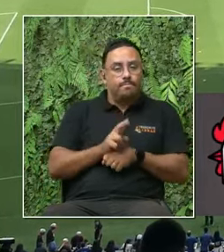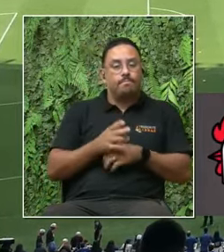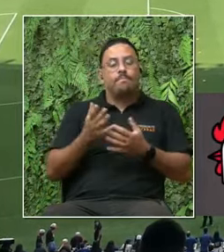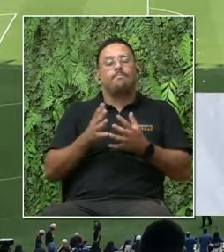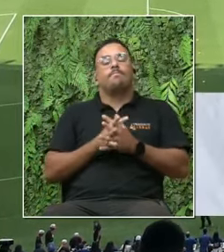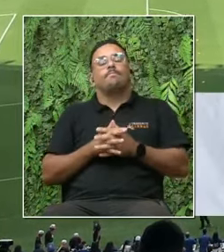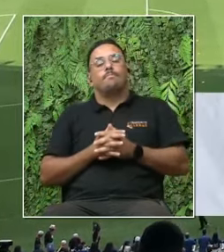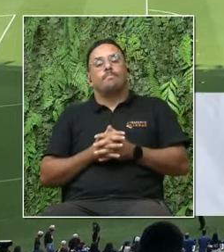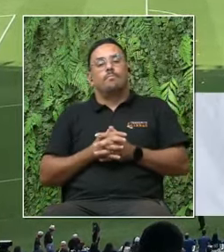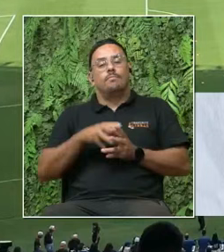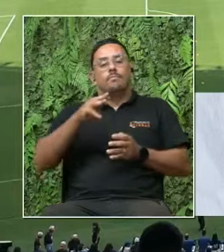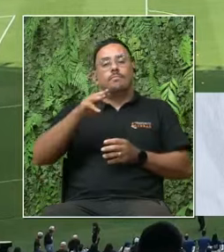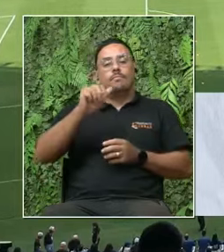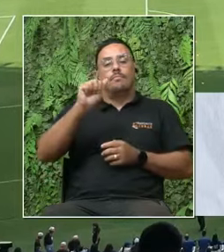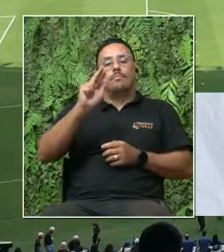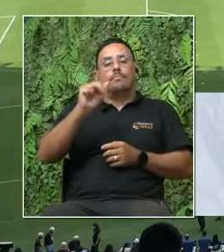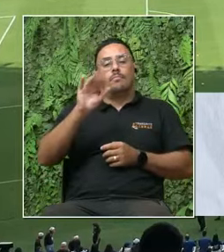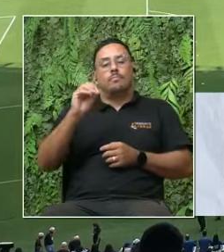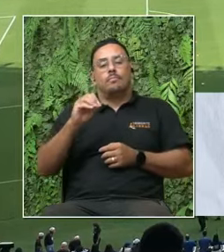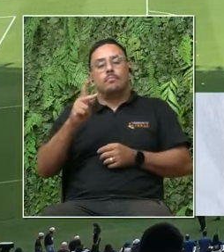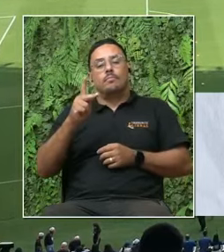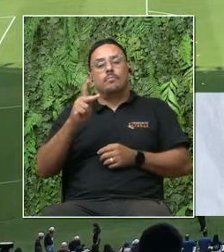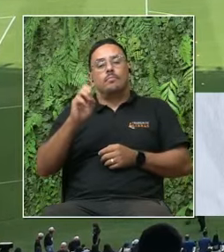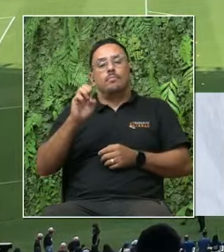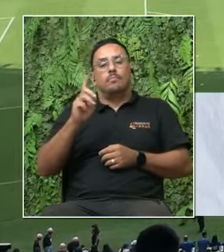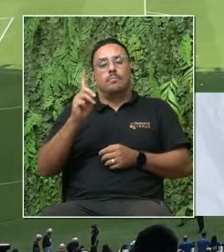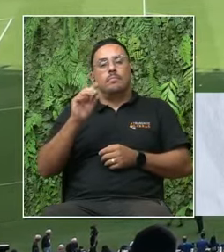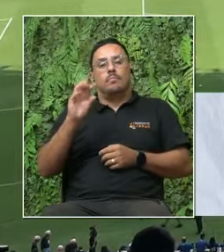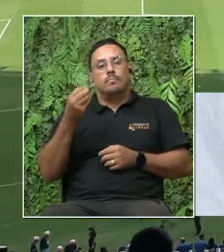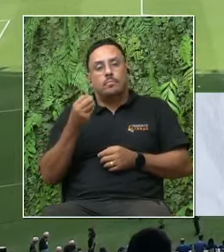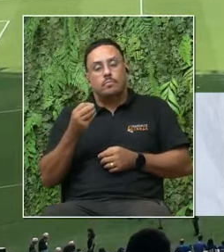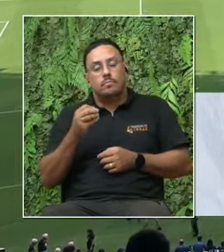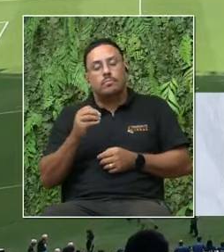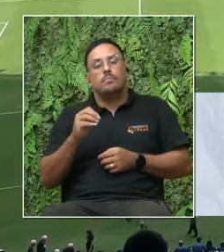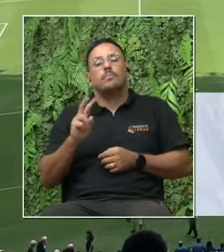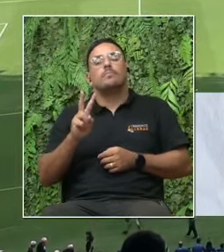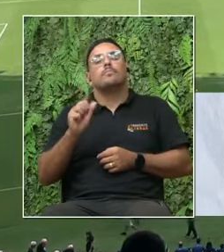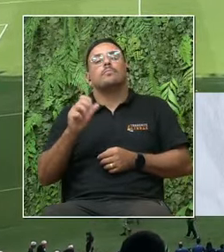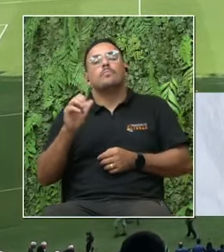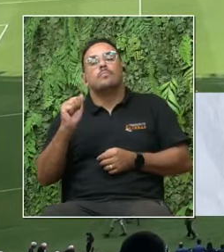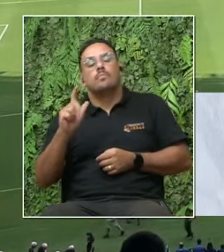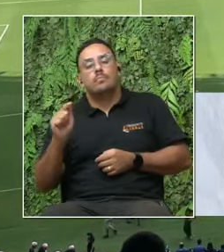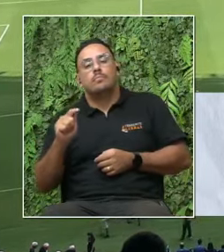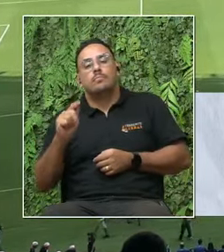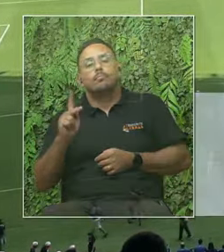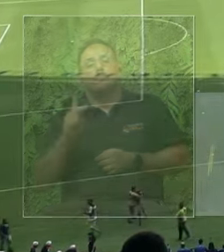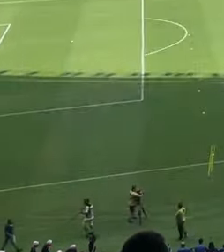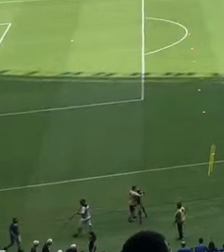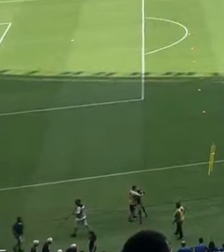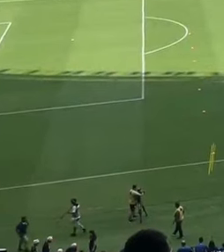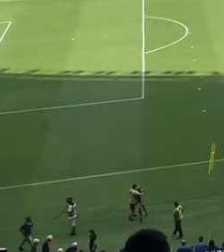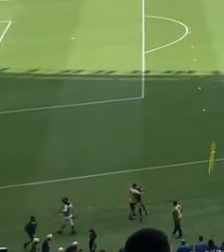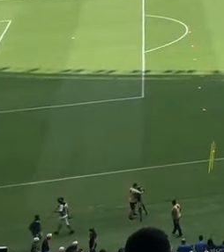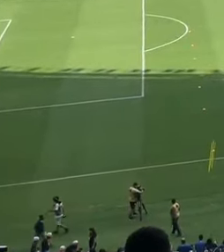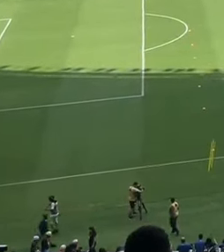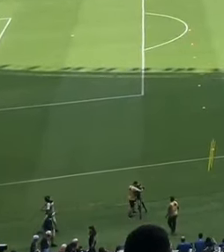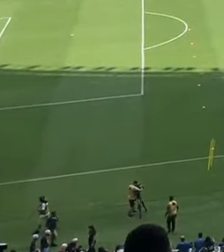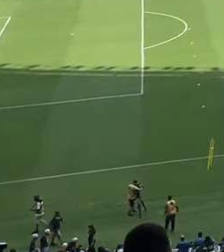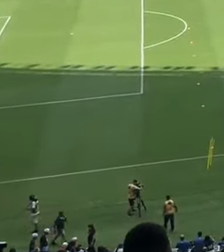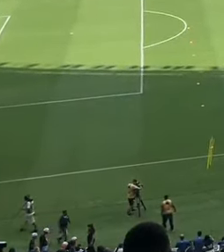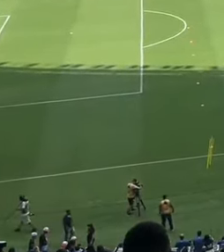e Mariano Pedrinho Vargas e Kardec por exemplo o Pedrinho Talvez